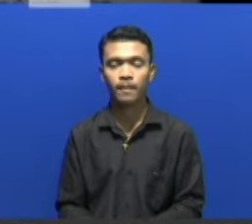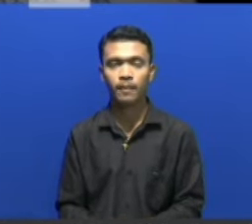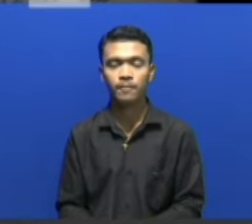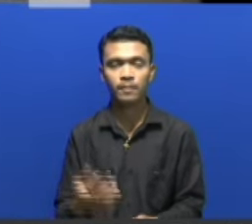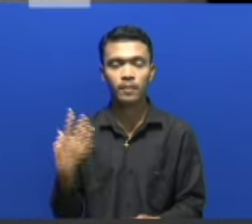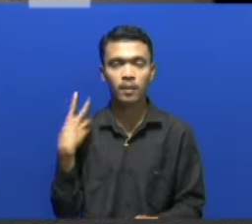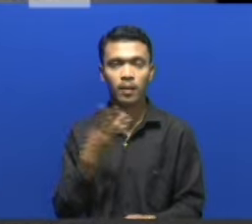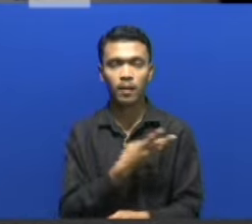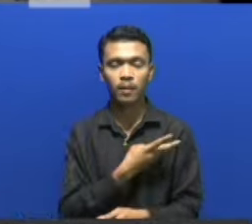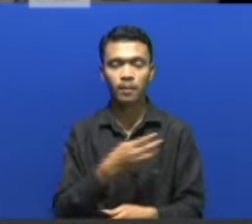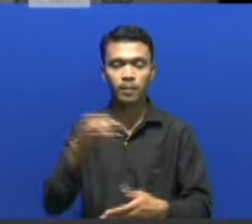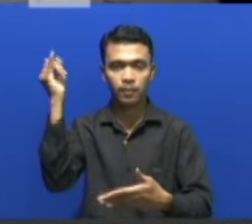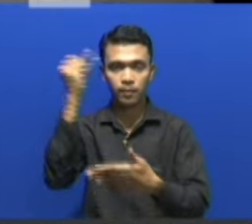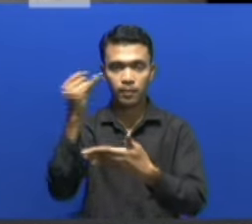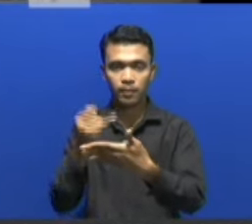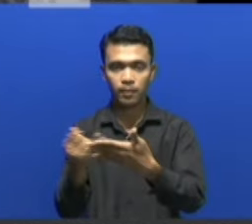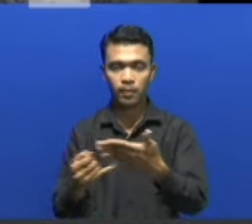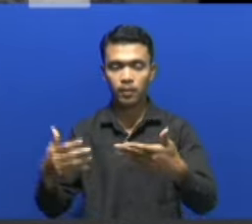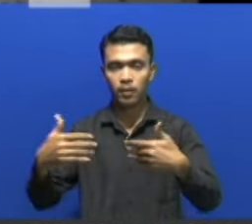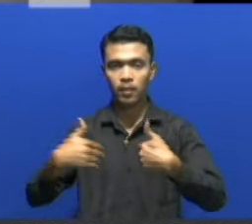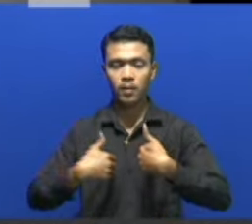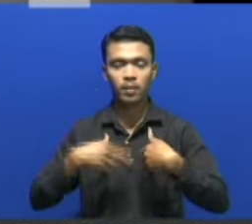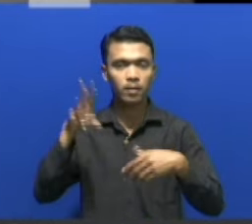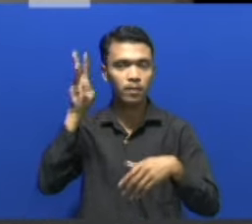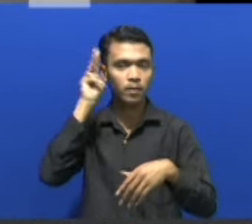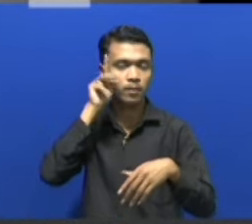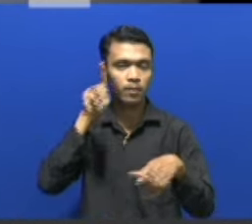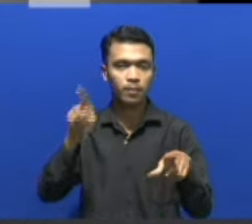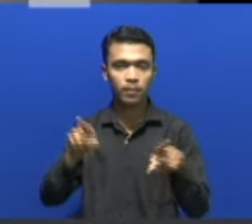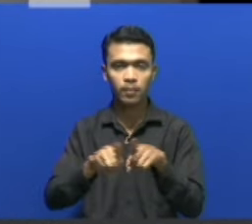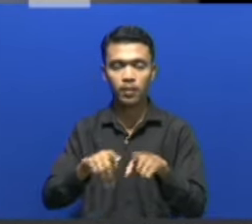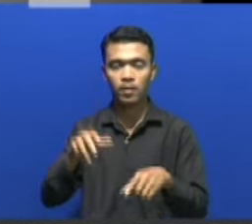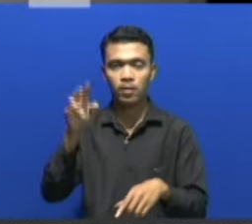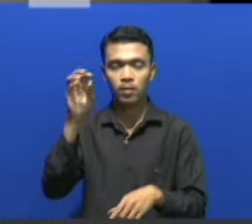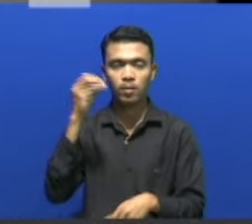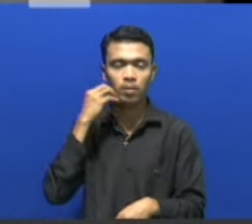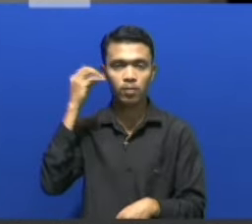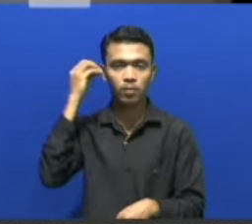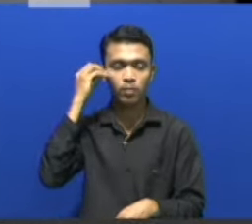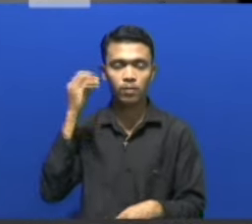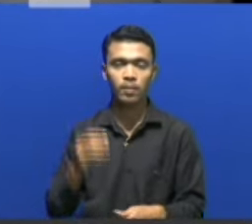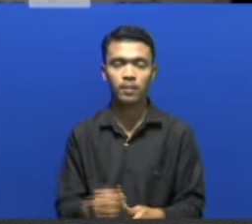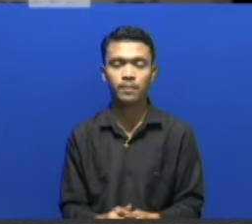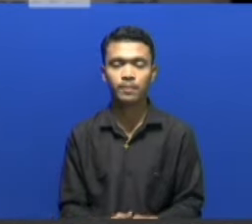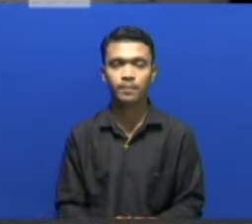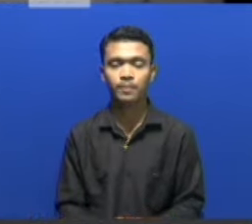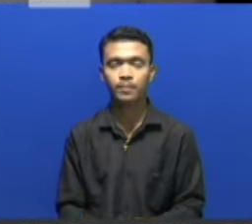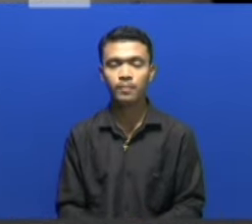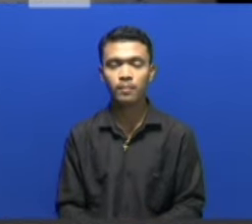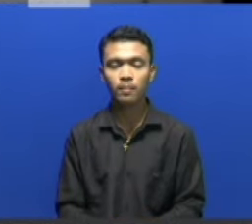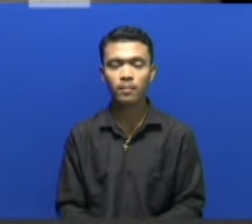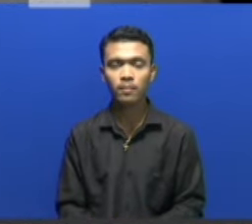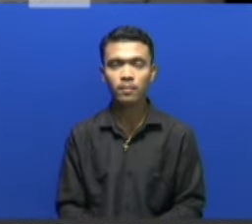ba pinta remata espanu ni iha hal being numa ha mana sansi o masiku ni uma antau am hal huti dan